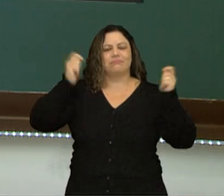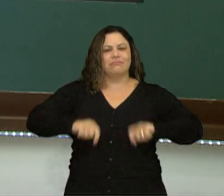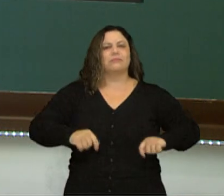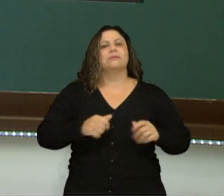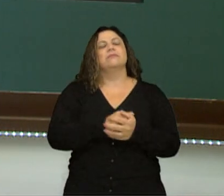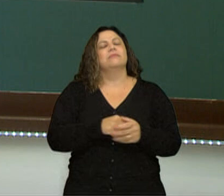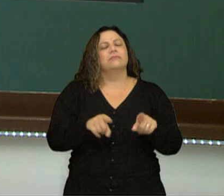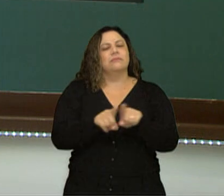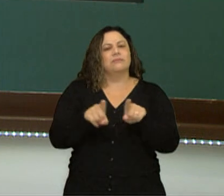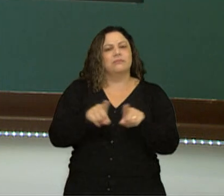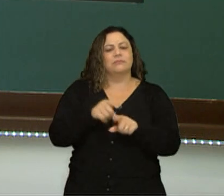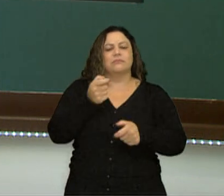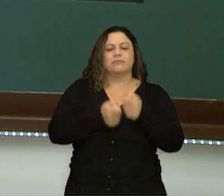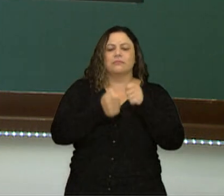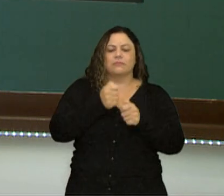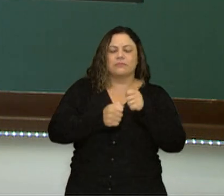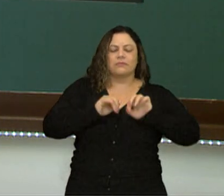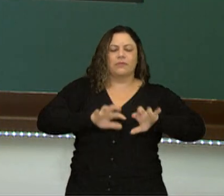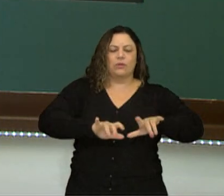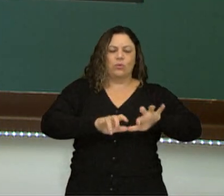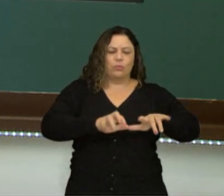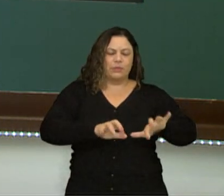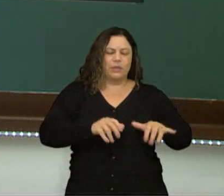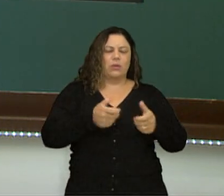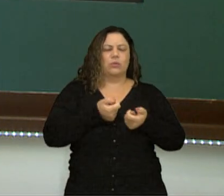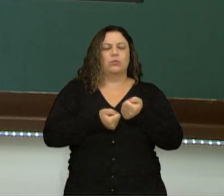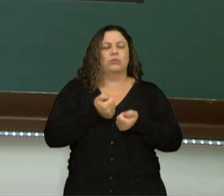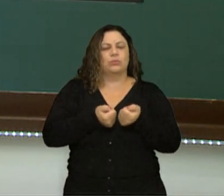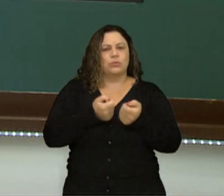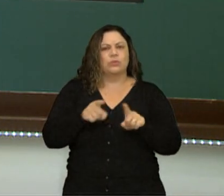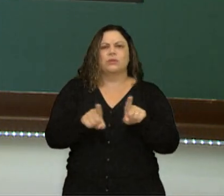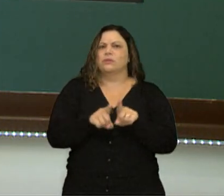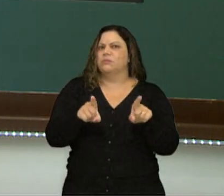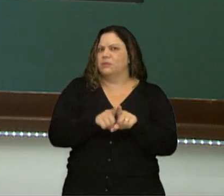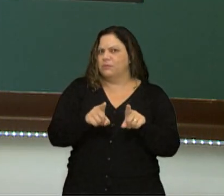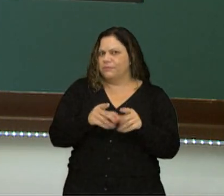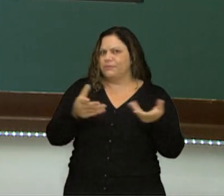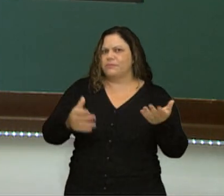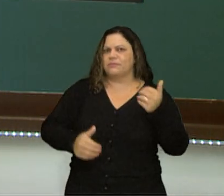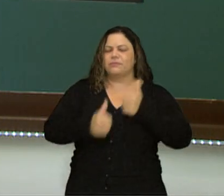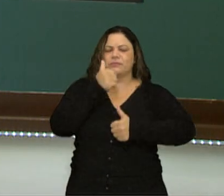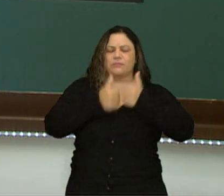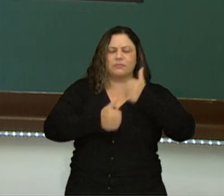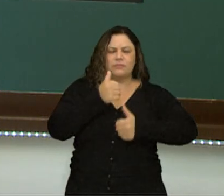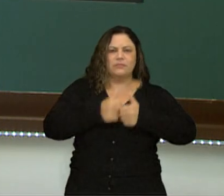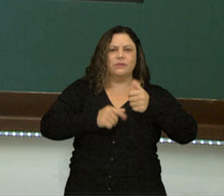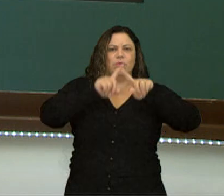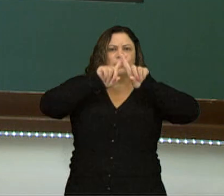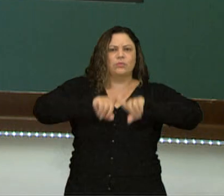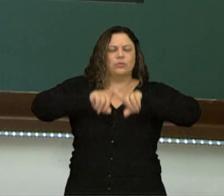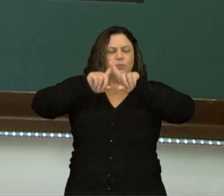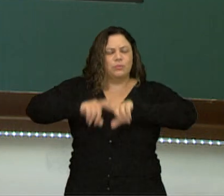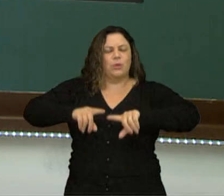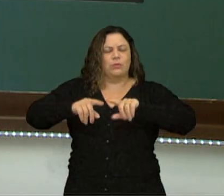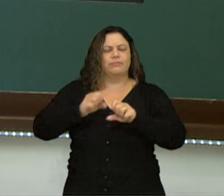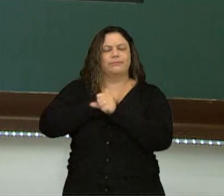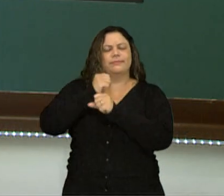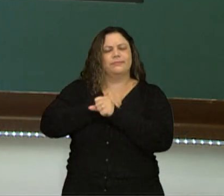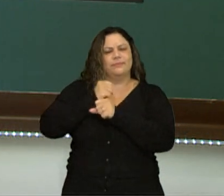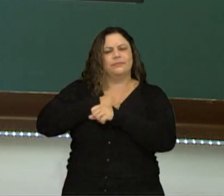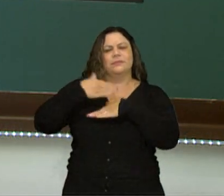Jogos para computador ou para videogame, tem aquele joguinho lá de futebol que todo ano surge um